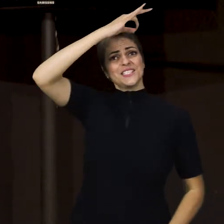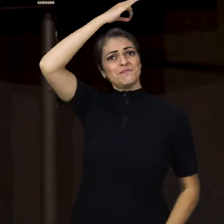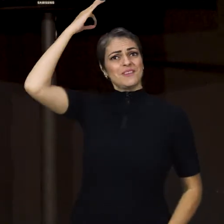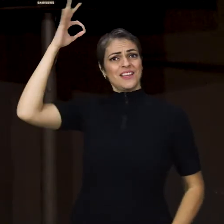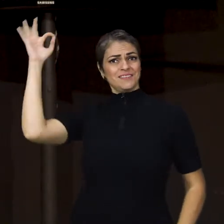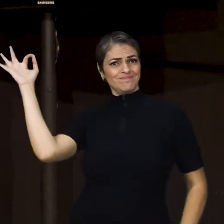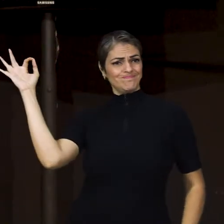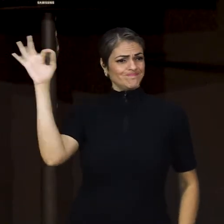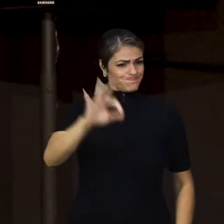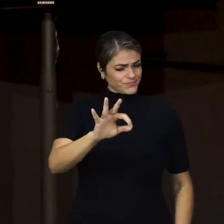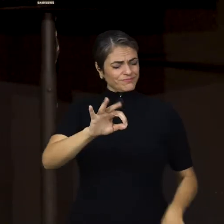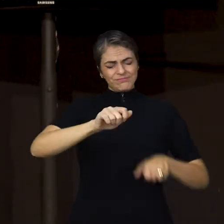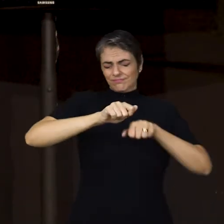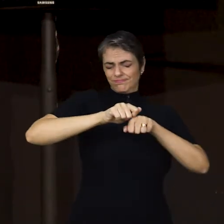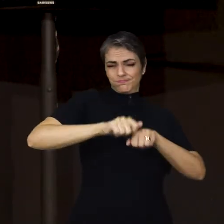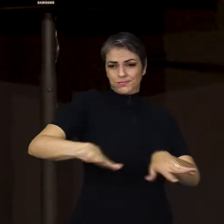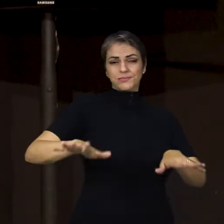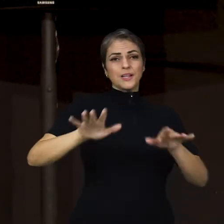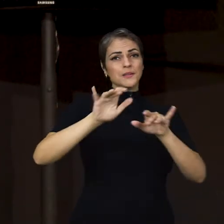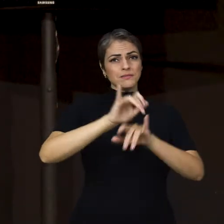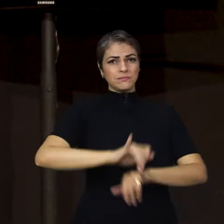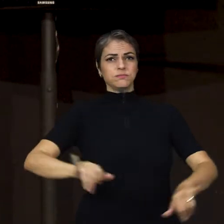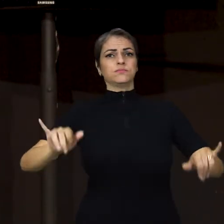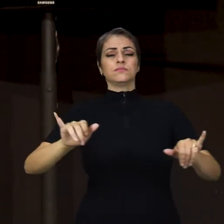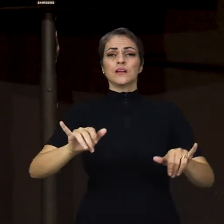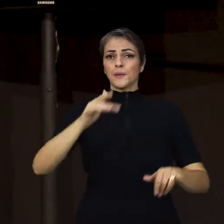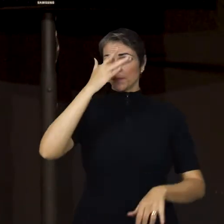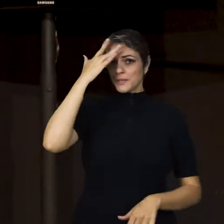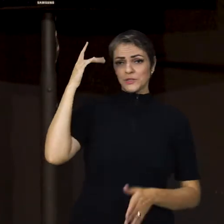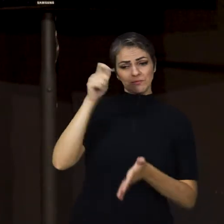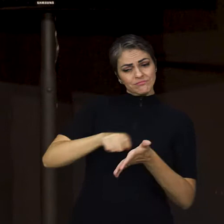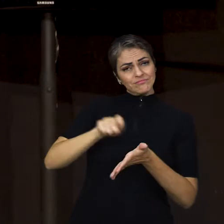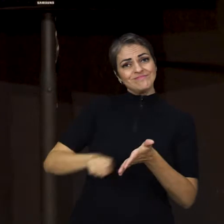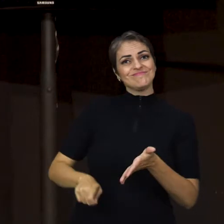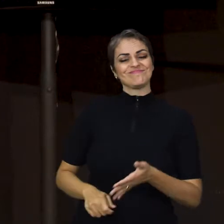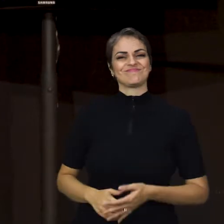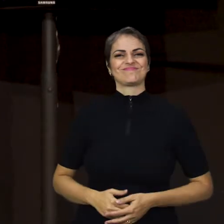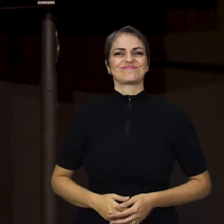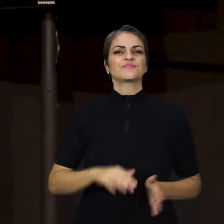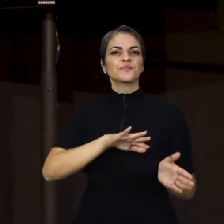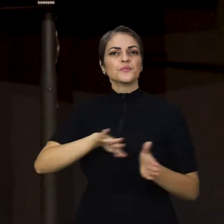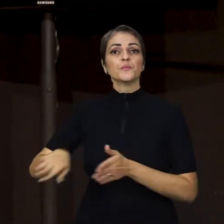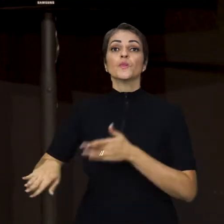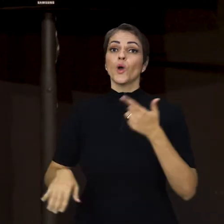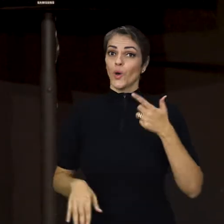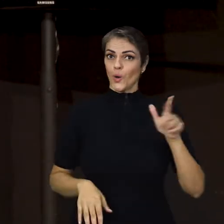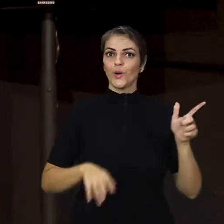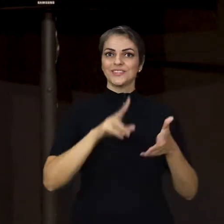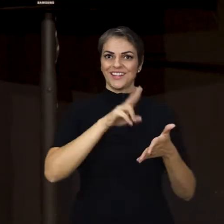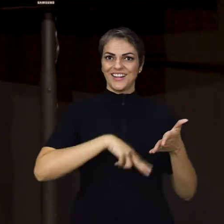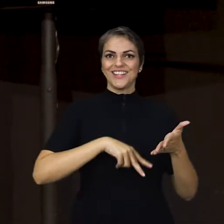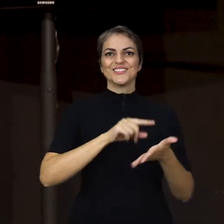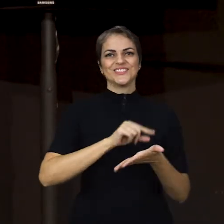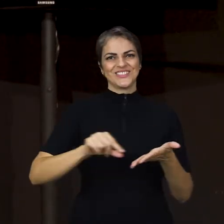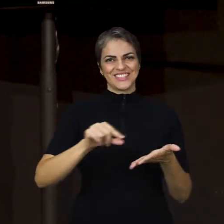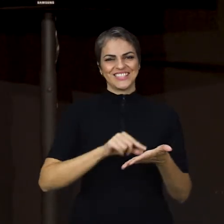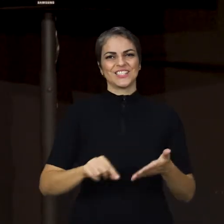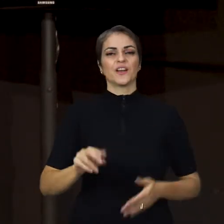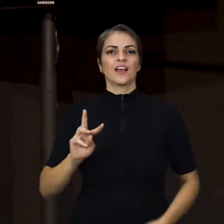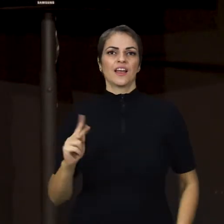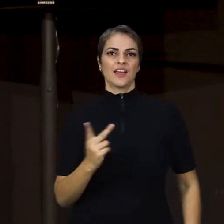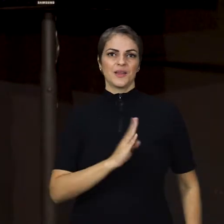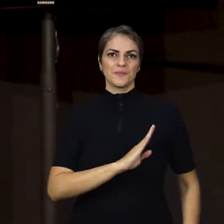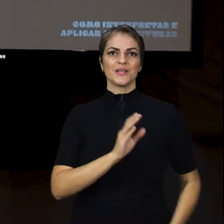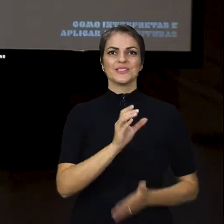falando por meio de pessoas, de autores humanos. Quero ler só mais um texto nessa breve introdução em Hebreus, no